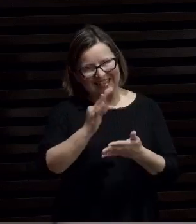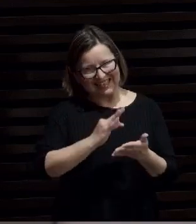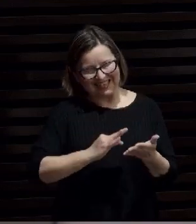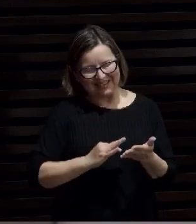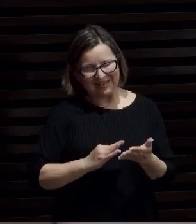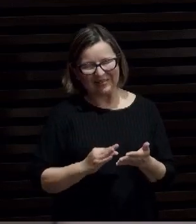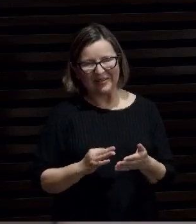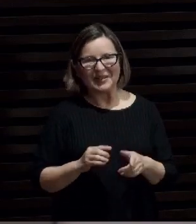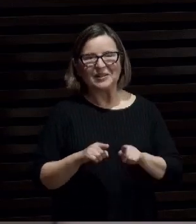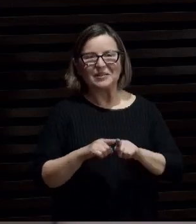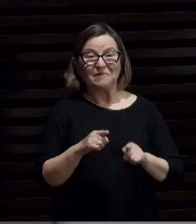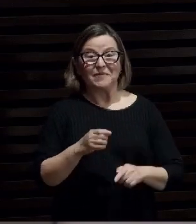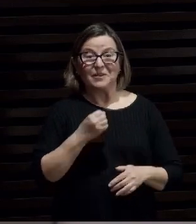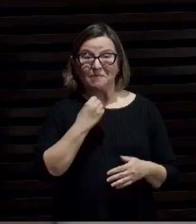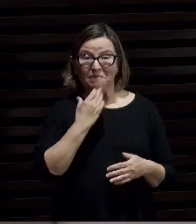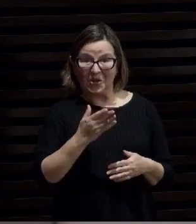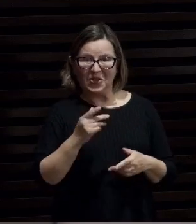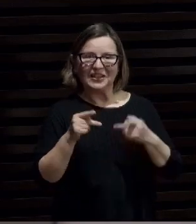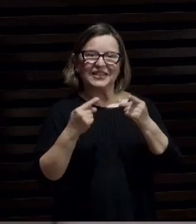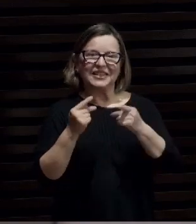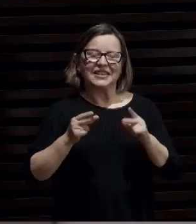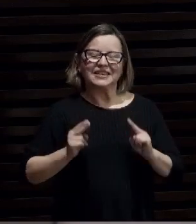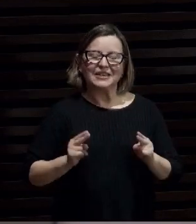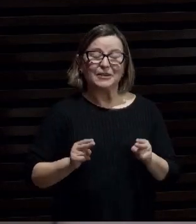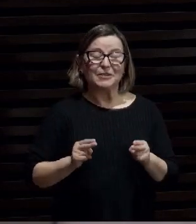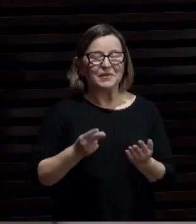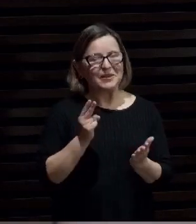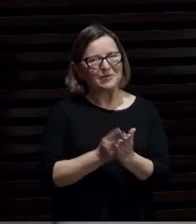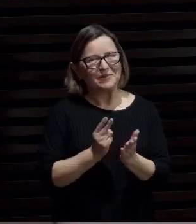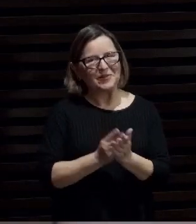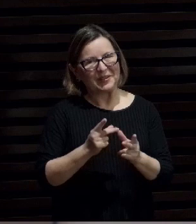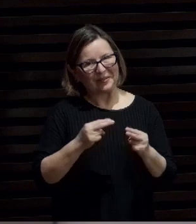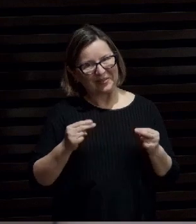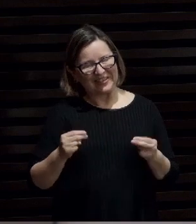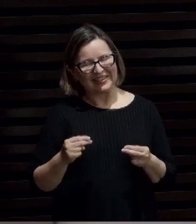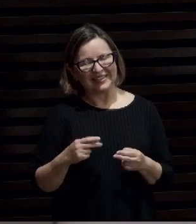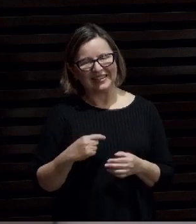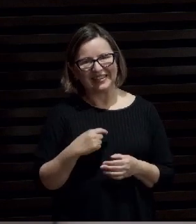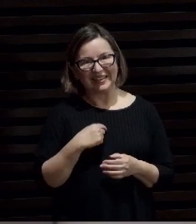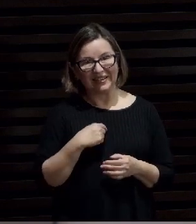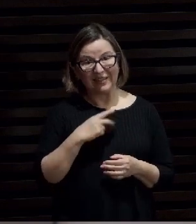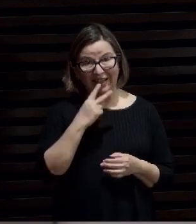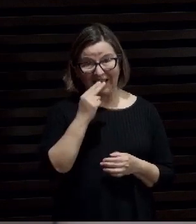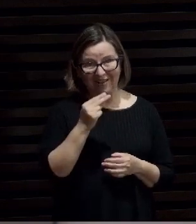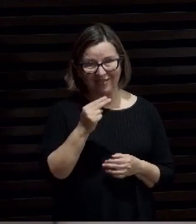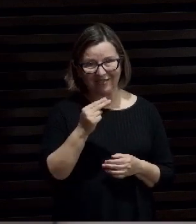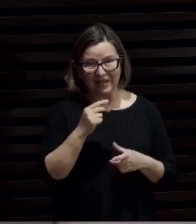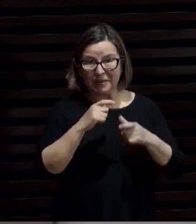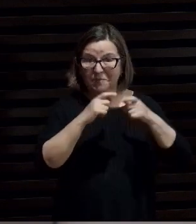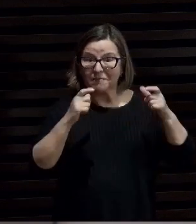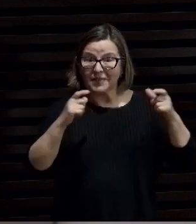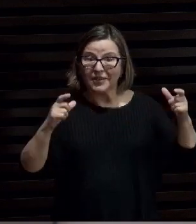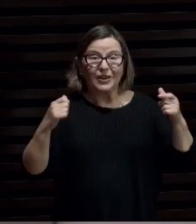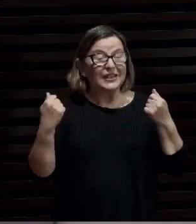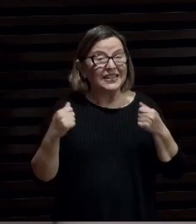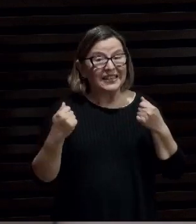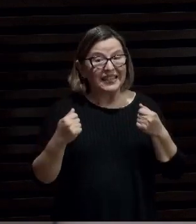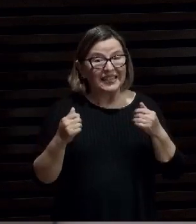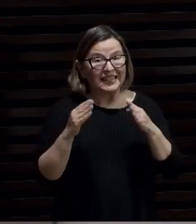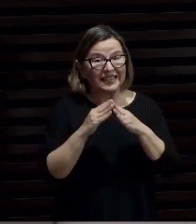mesmas coisas. Eu entendo, meus irmãos, que a maior necessidade da